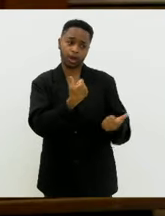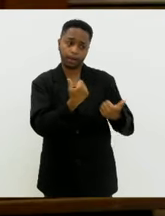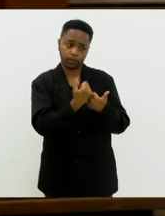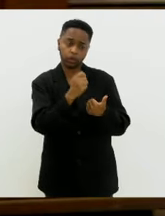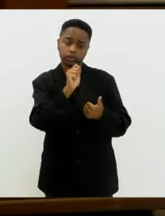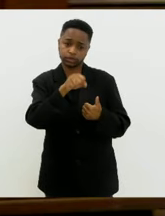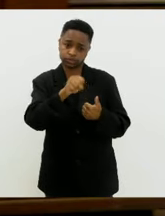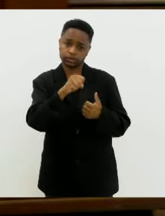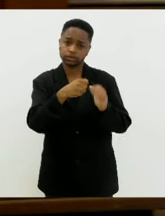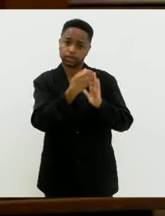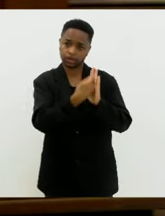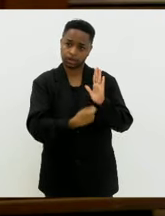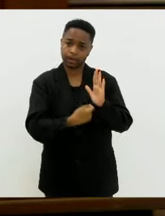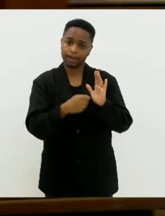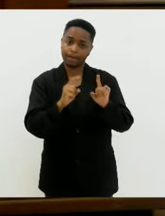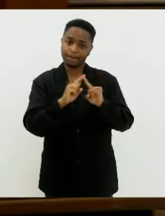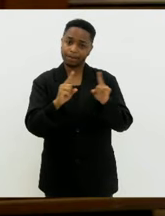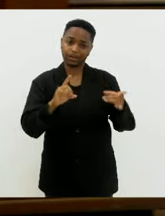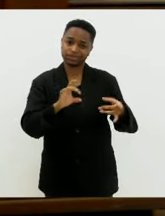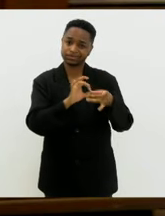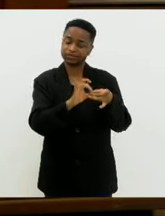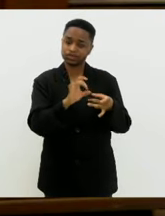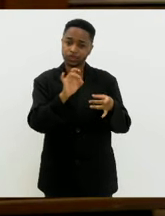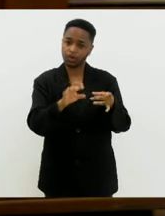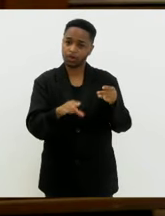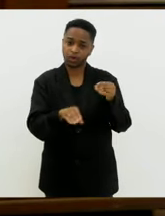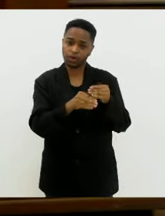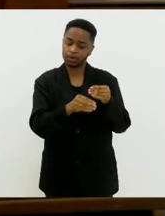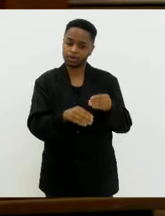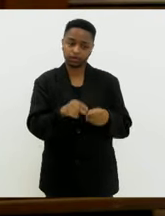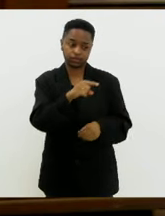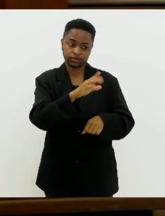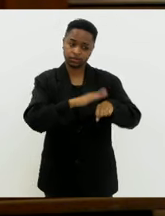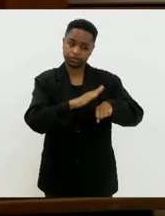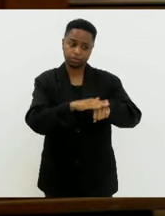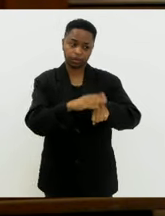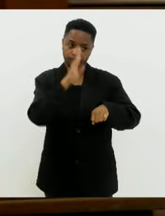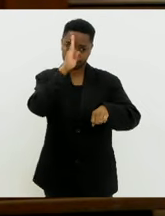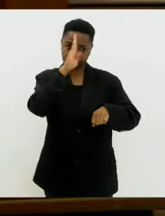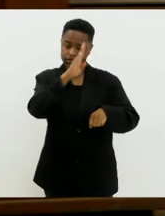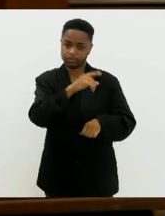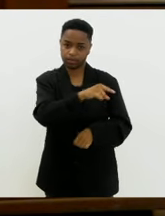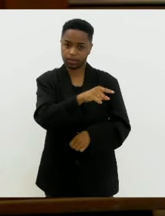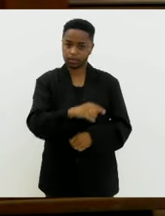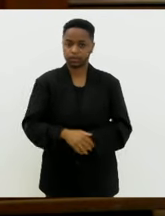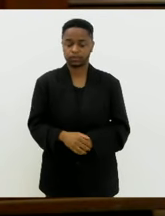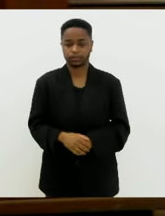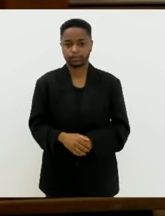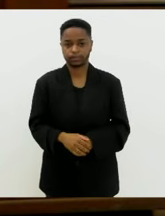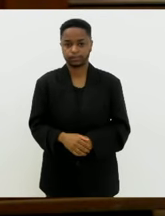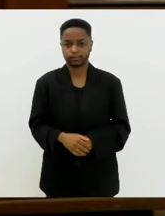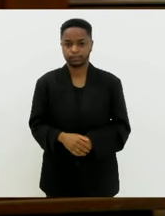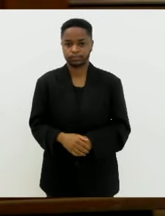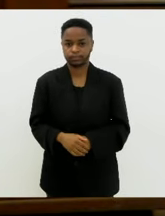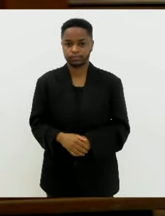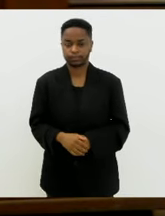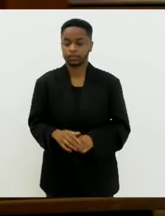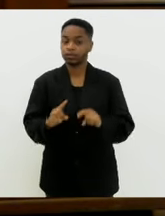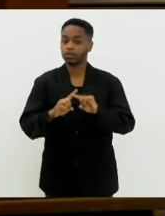coautores adjuntos, né? O senhor que é a figura principal. Mas hoje